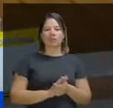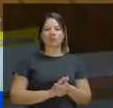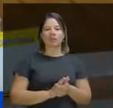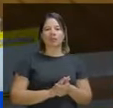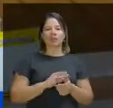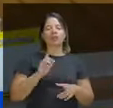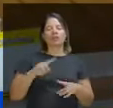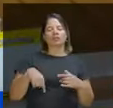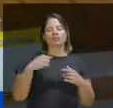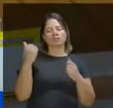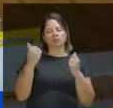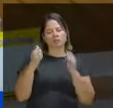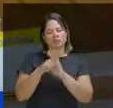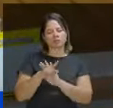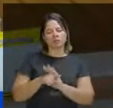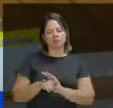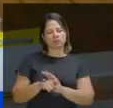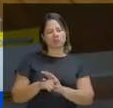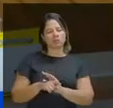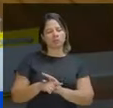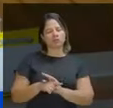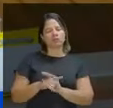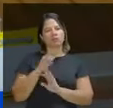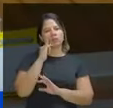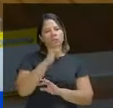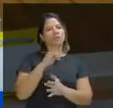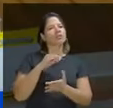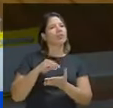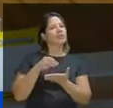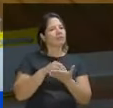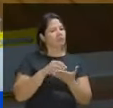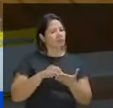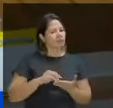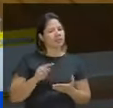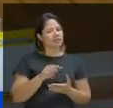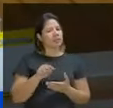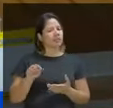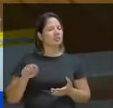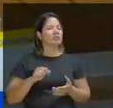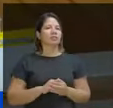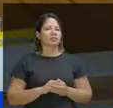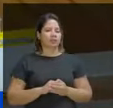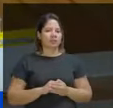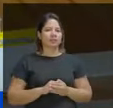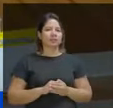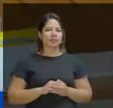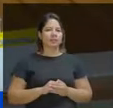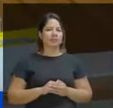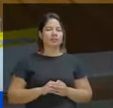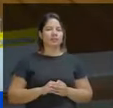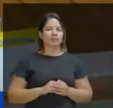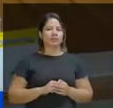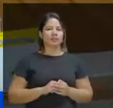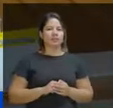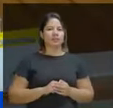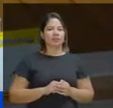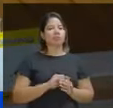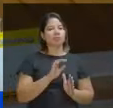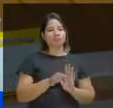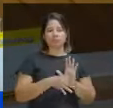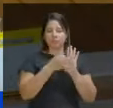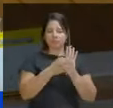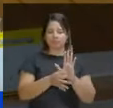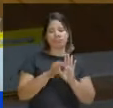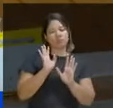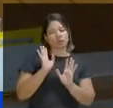análise criteriosa e declarou que continuavam as falhas e opinou no sentido de que fossem reprovadas